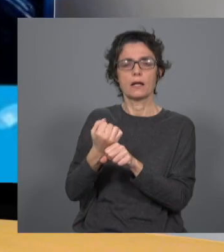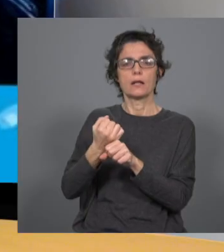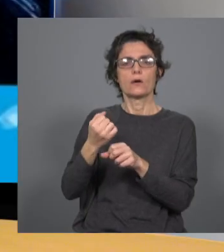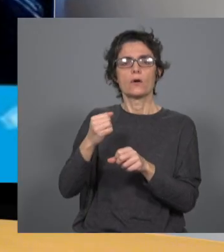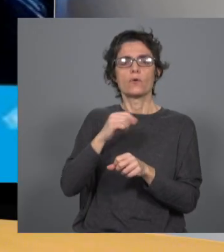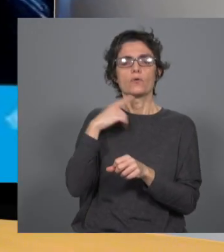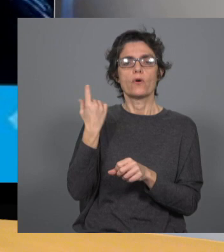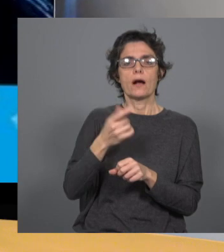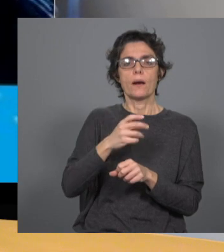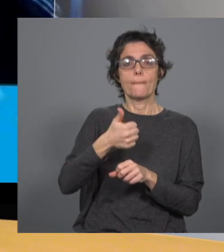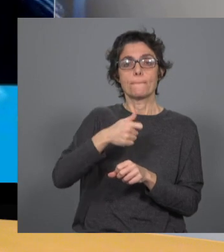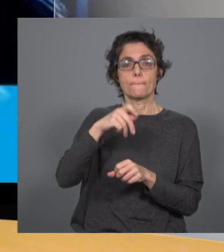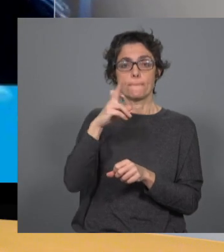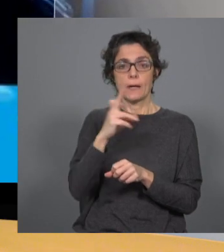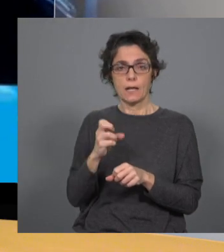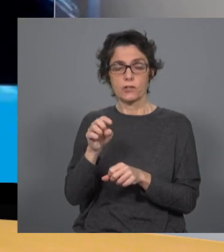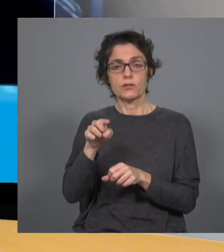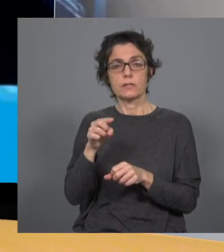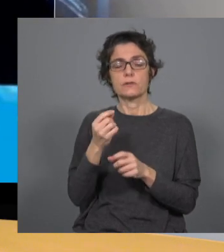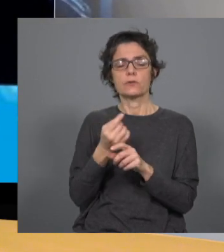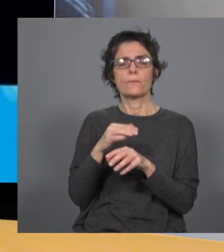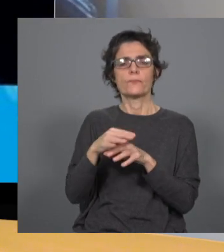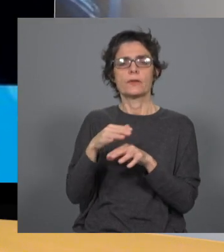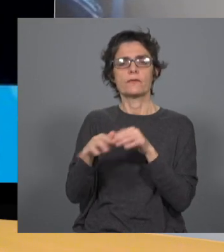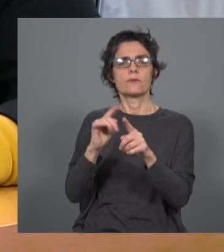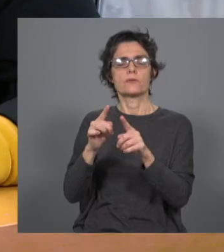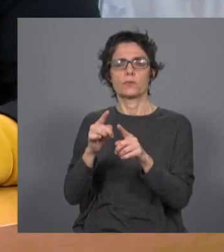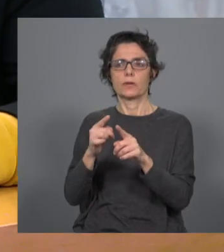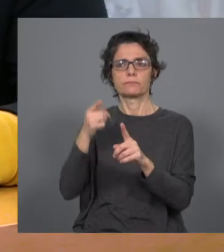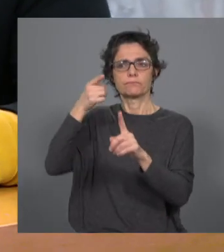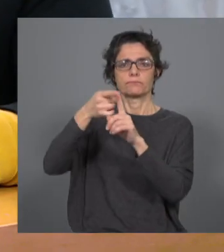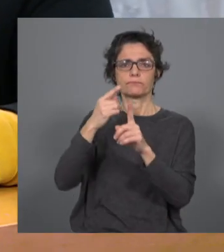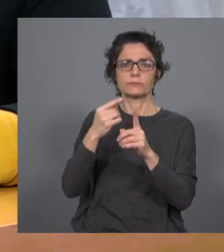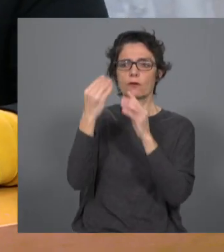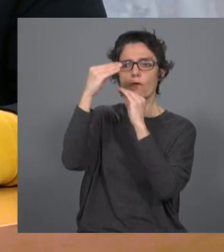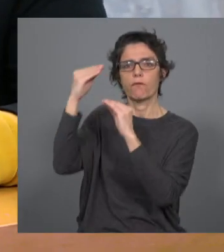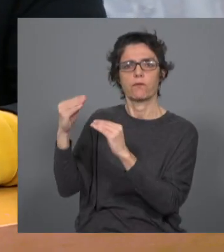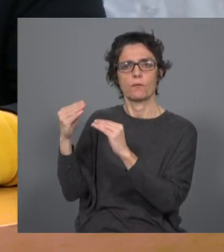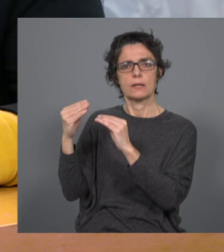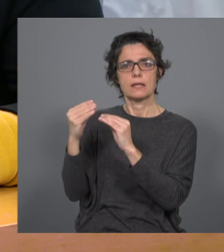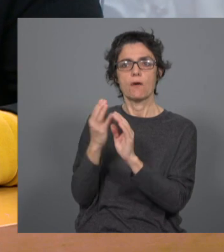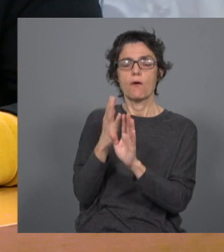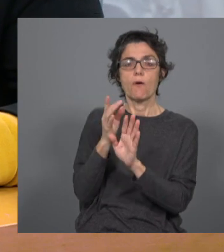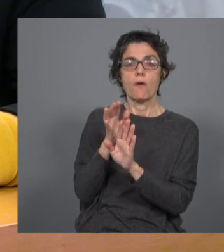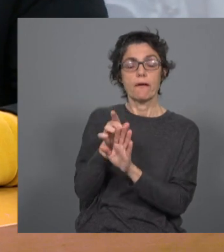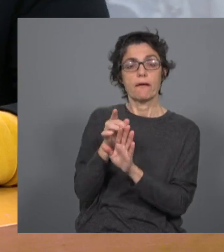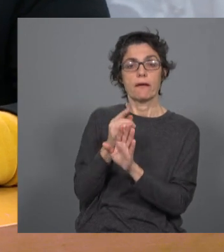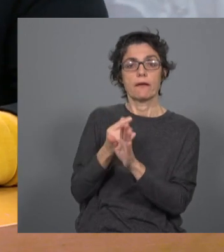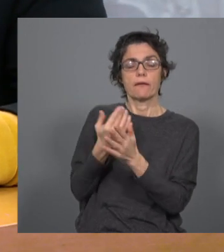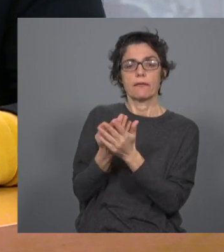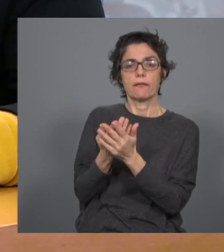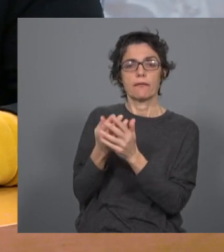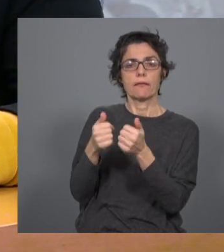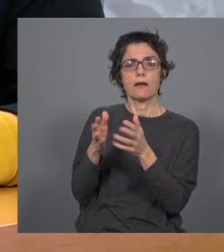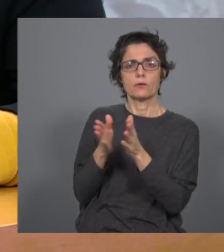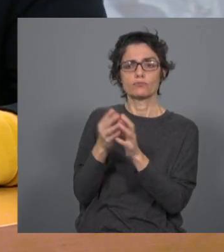Brás. Portanto, a formação, a prevenção pela formação, e nós com esta escola quisemos assegurar também essa